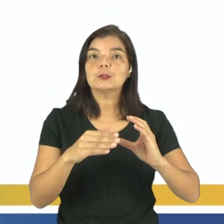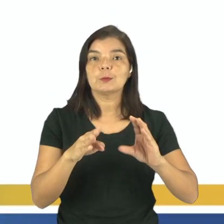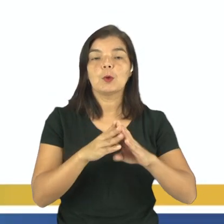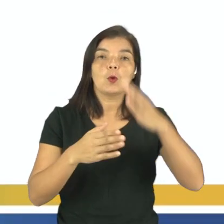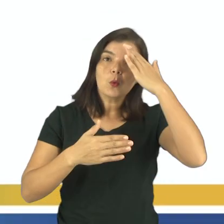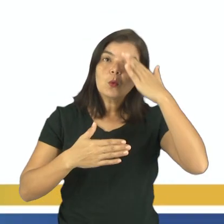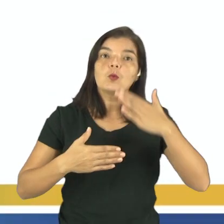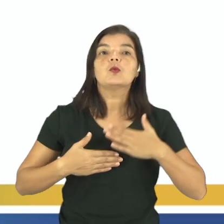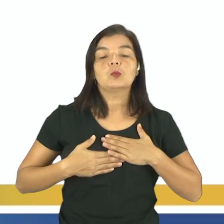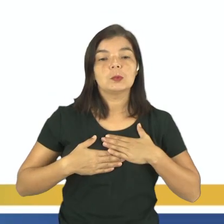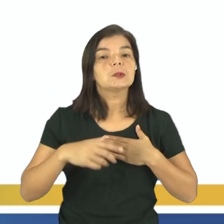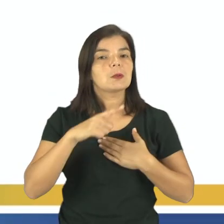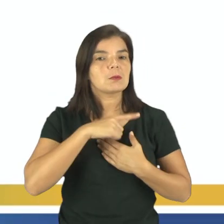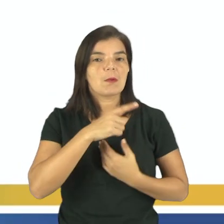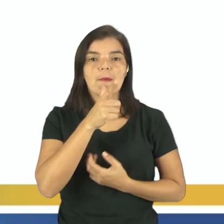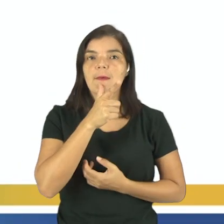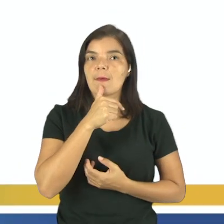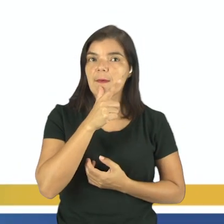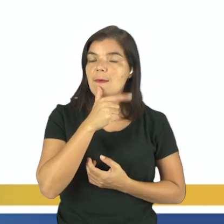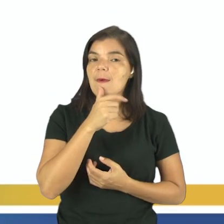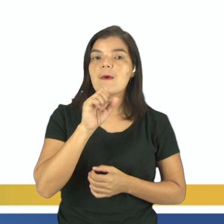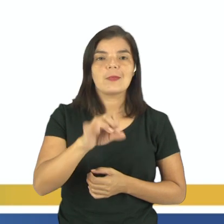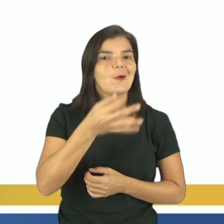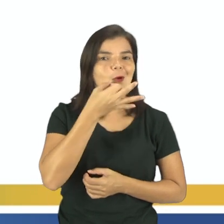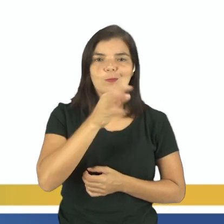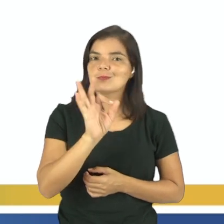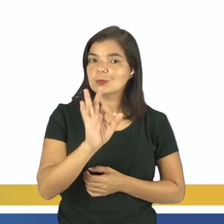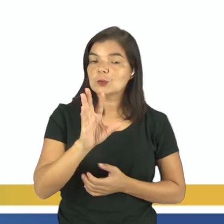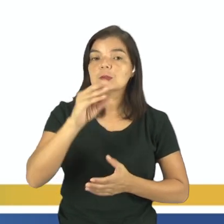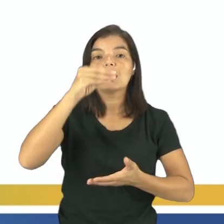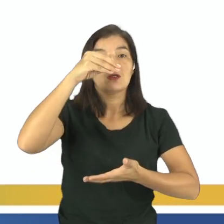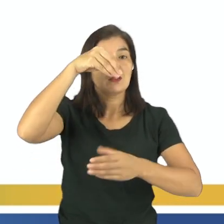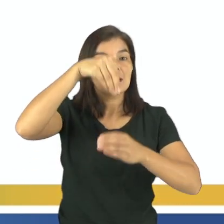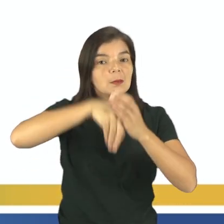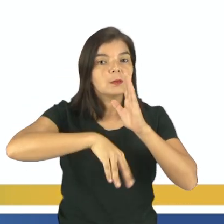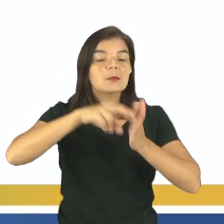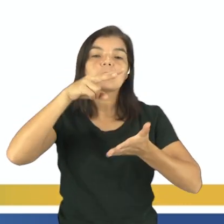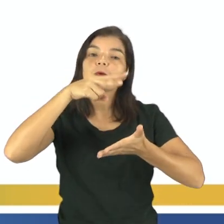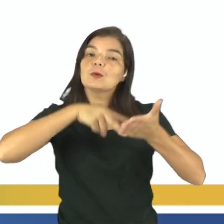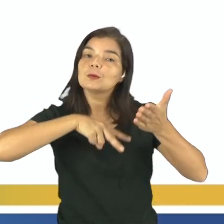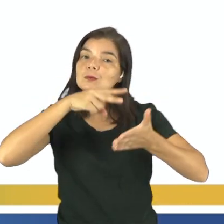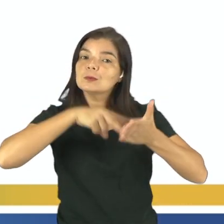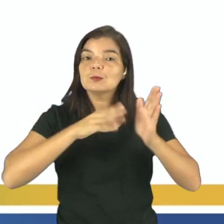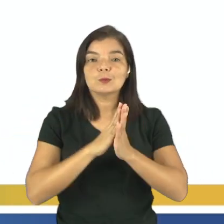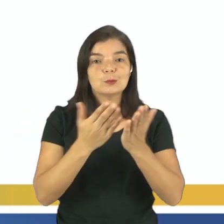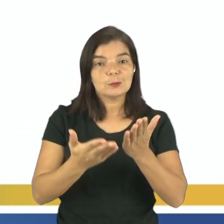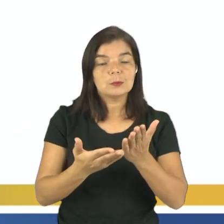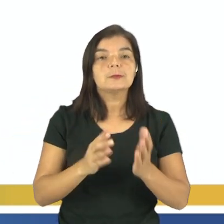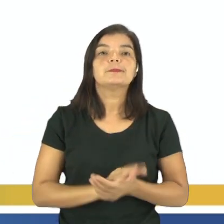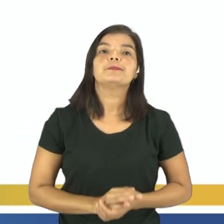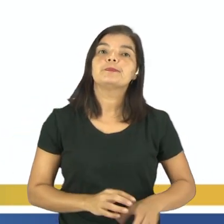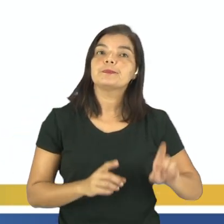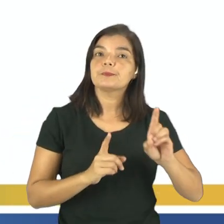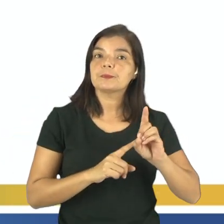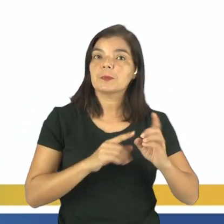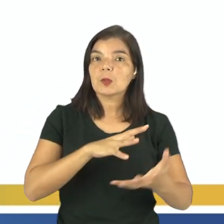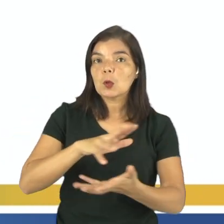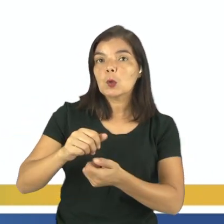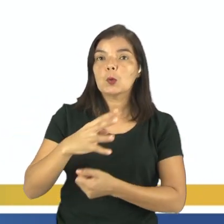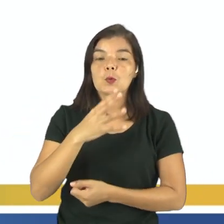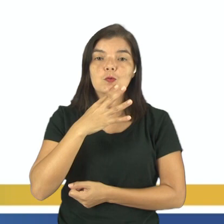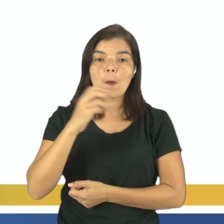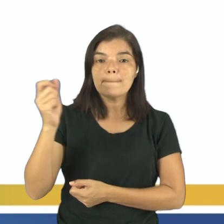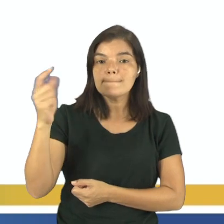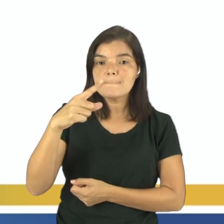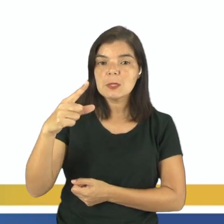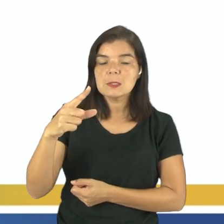do corpo humano são constituídos de água. Isso não é uma opinião, está no livro, a ciência comprova. D. Embora a Terra seja conhecida como o